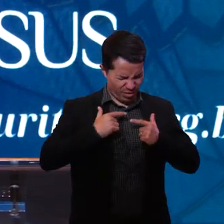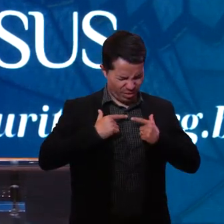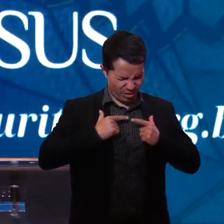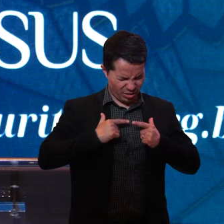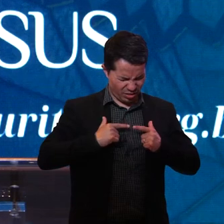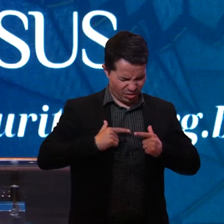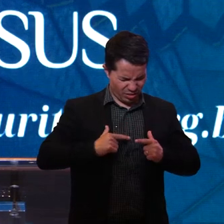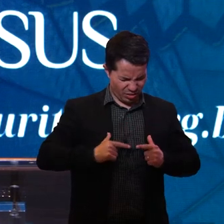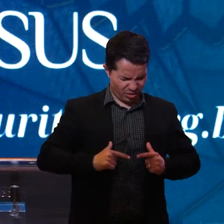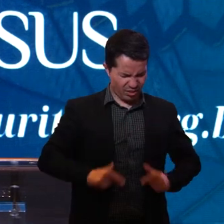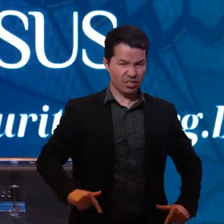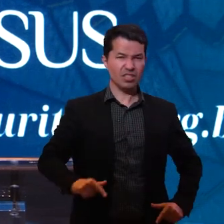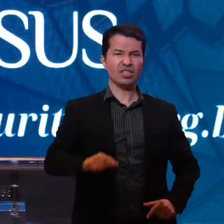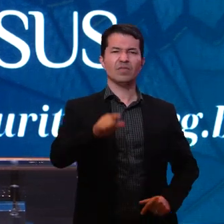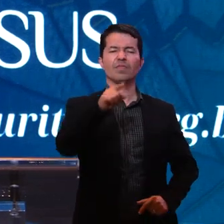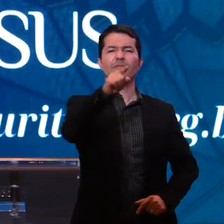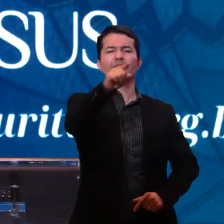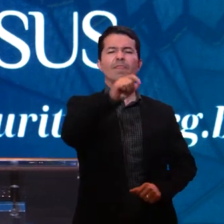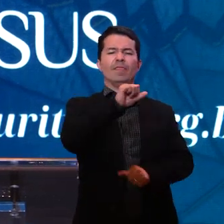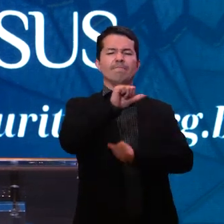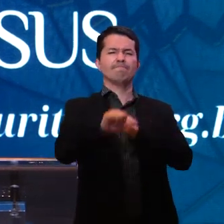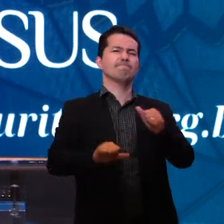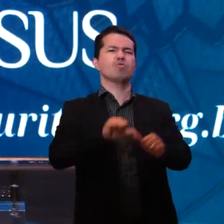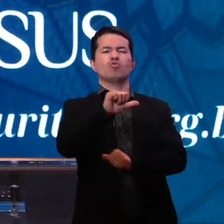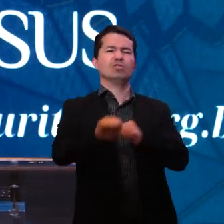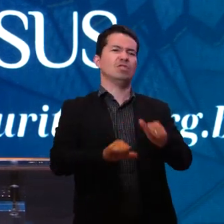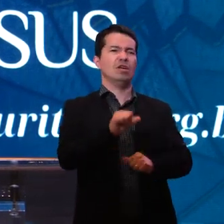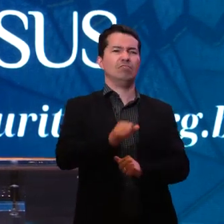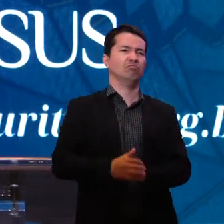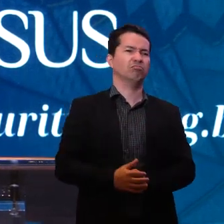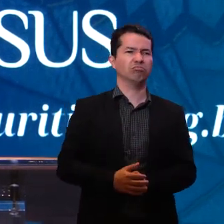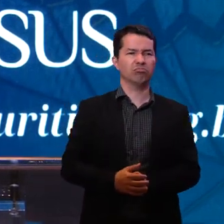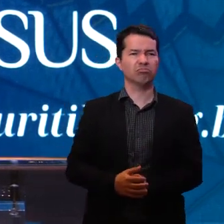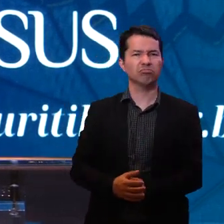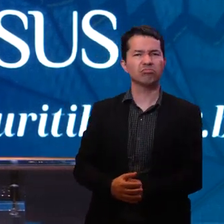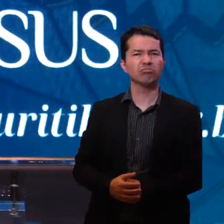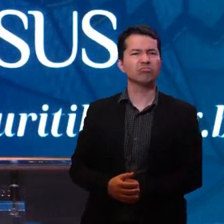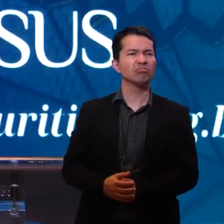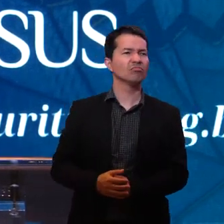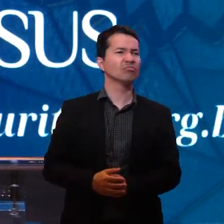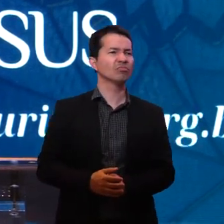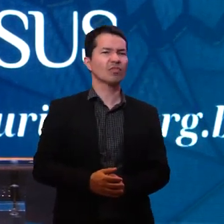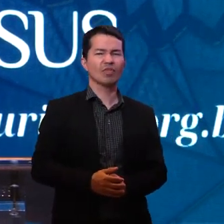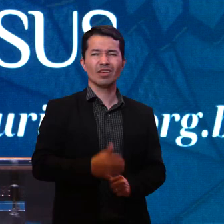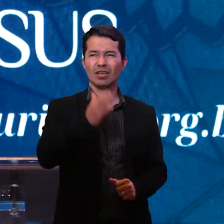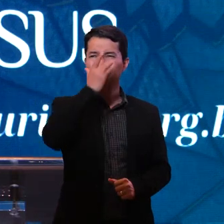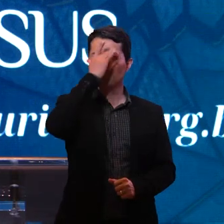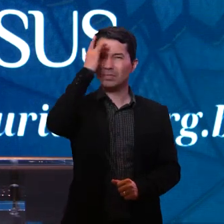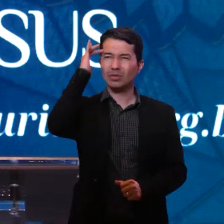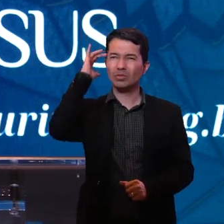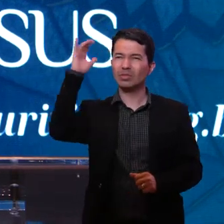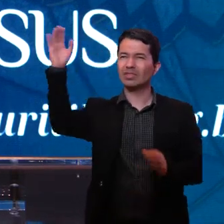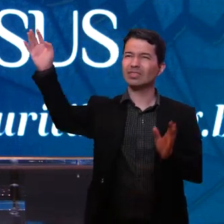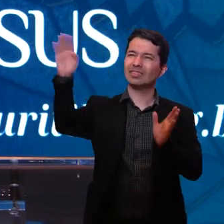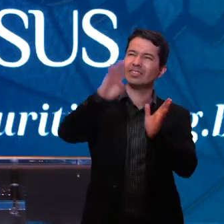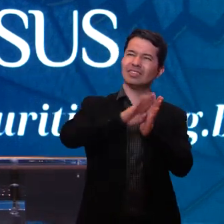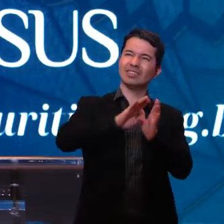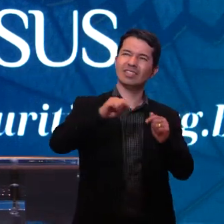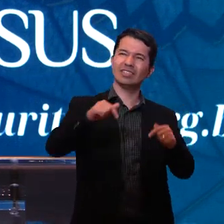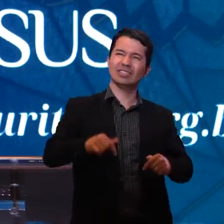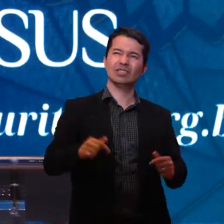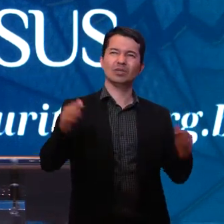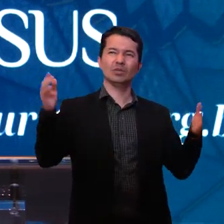nunca mais, você será o mesmo. Pessoas chegaram de um jeito nessa casa, vão